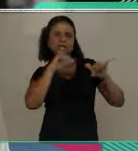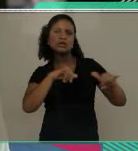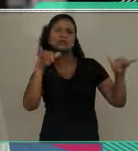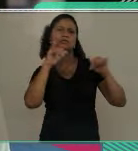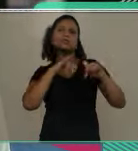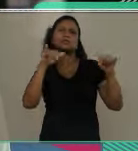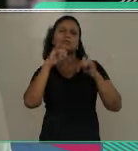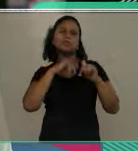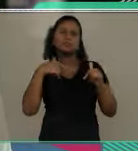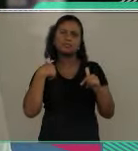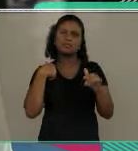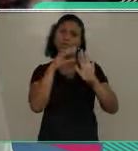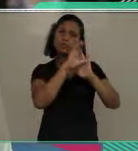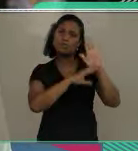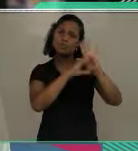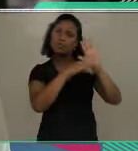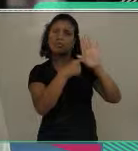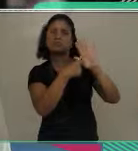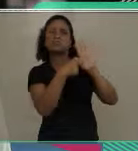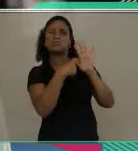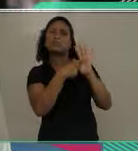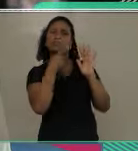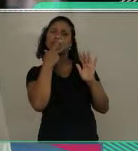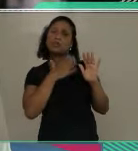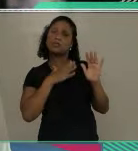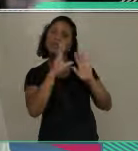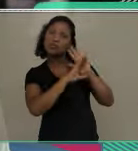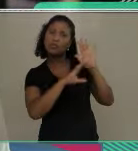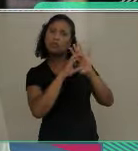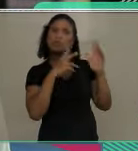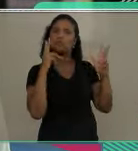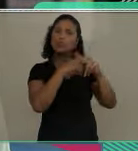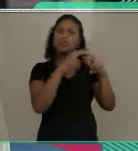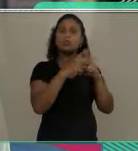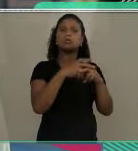divulgamos bastante meu currículo